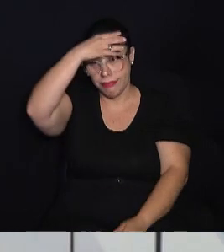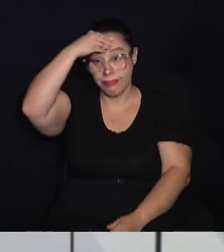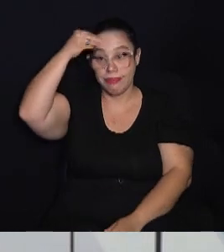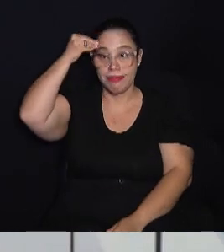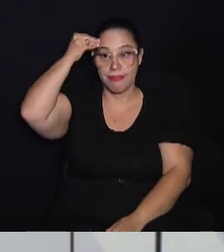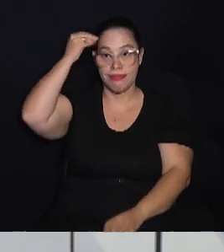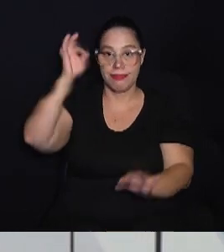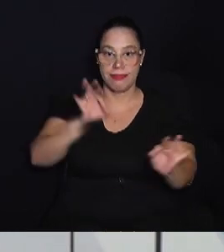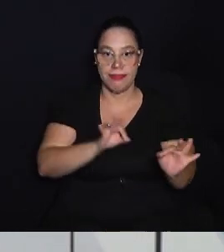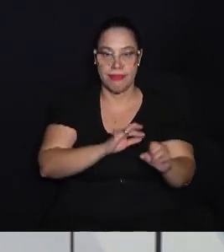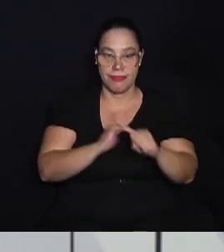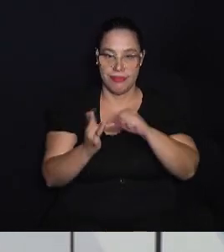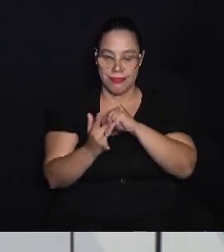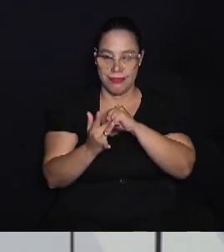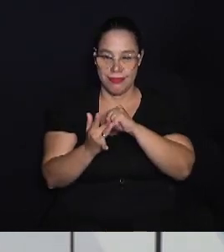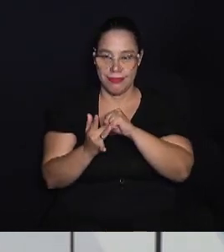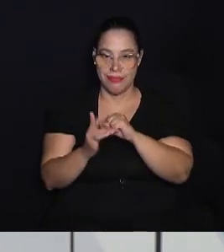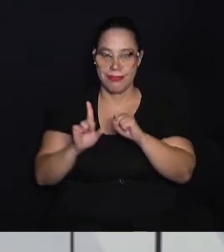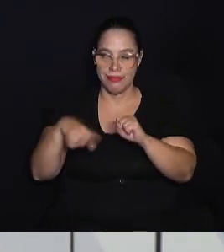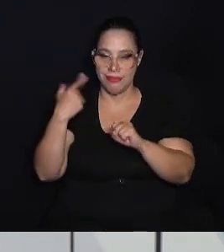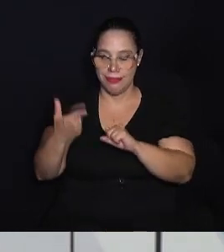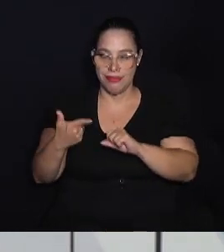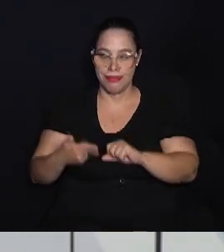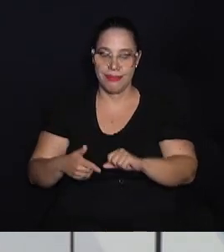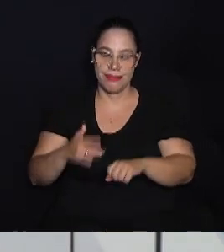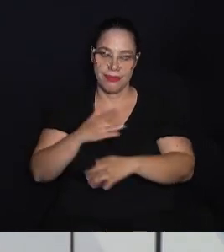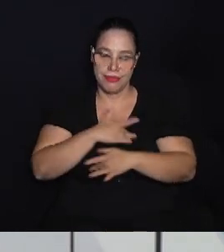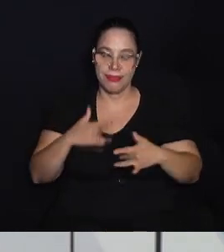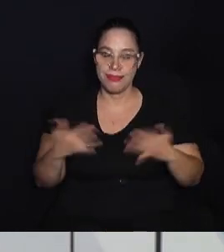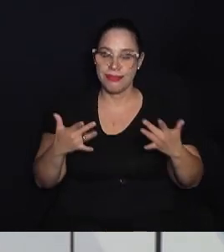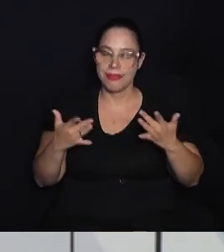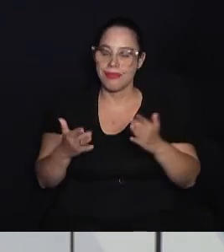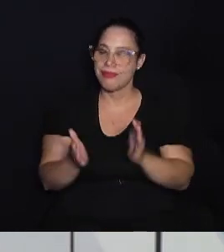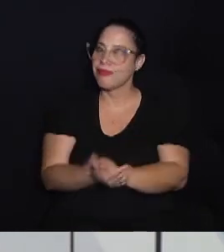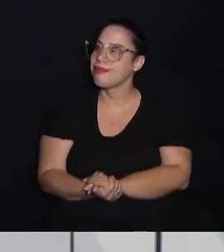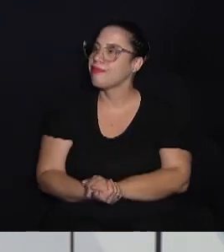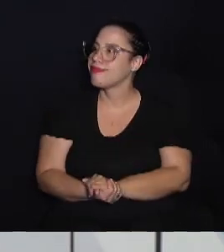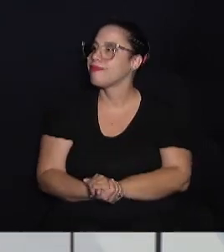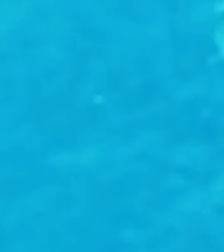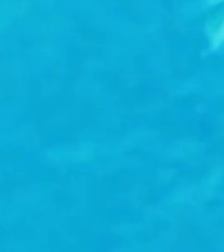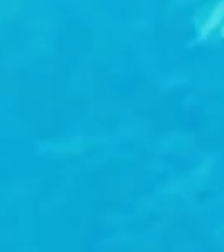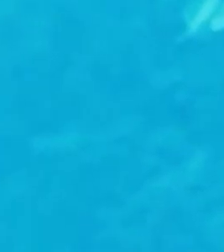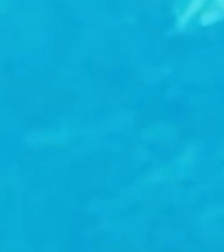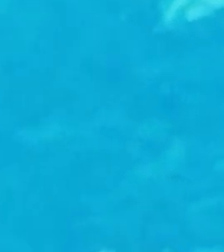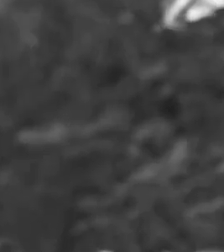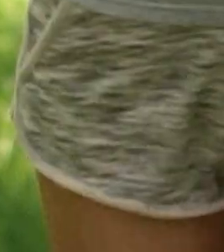não se esqueça de nos acompanhar nas redes sociais. Até o próximo Saúde Agora!